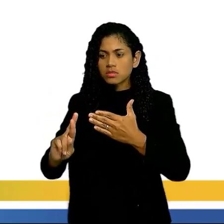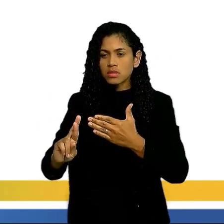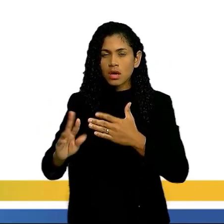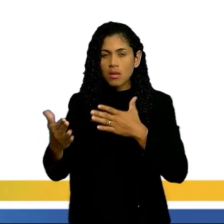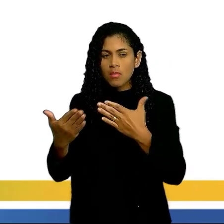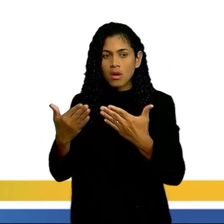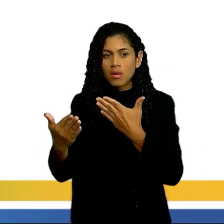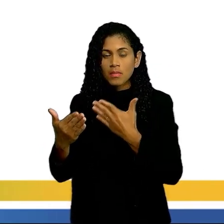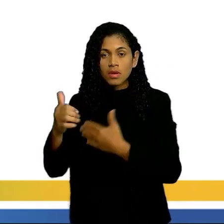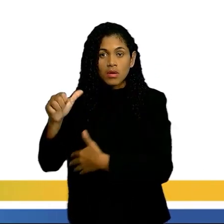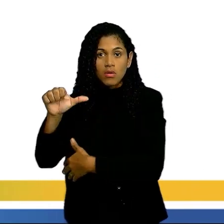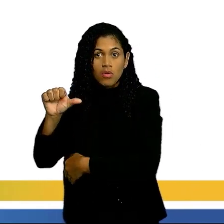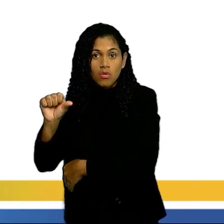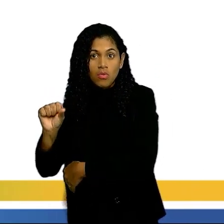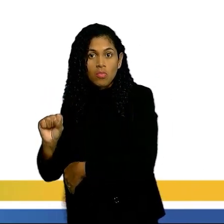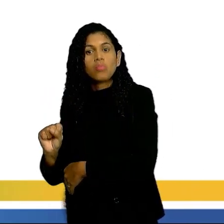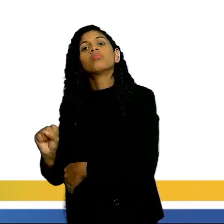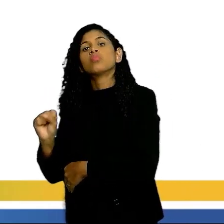85,7.